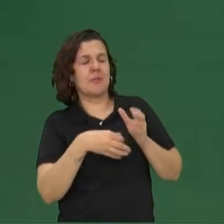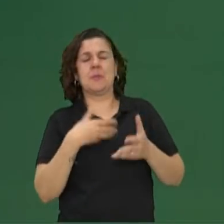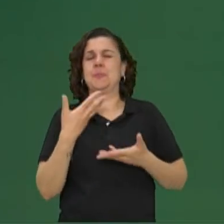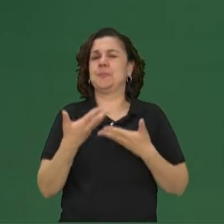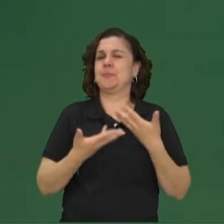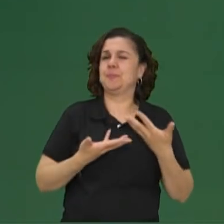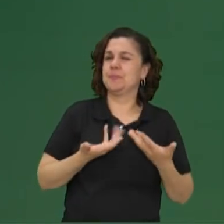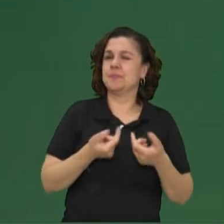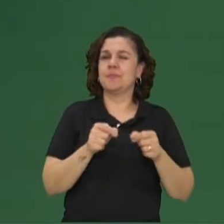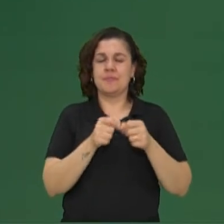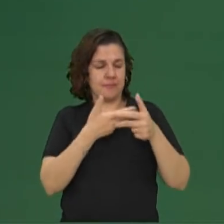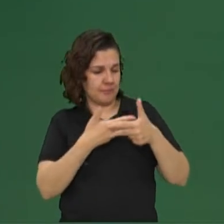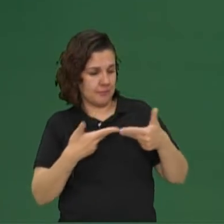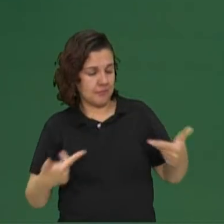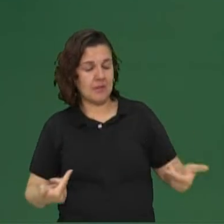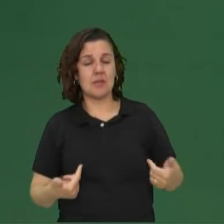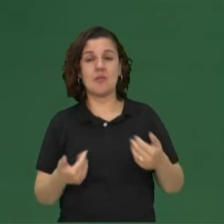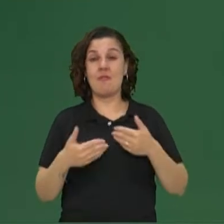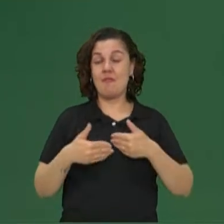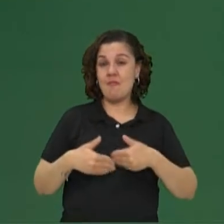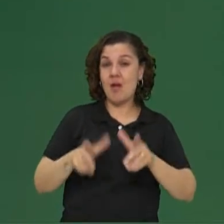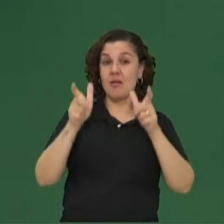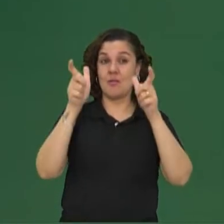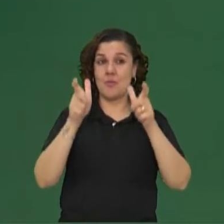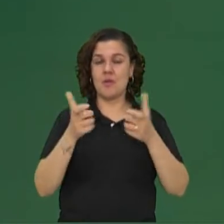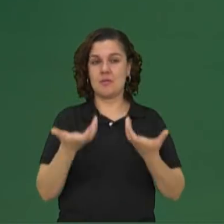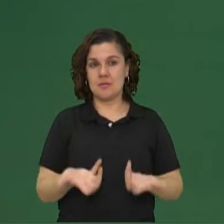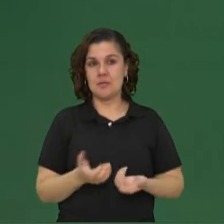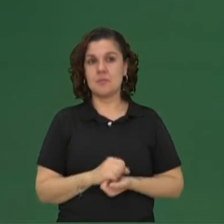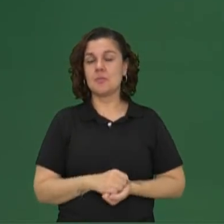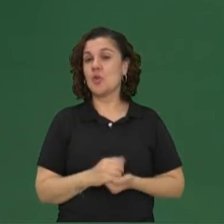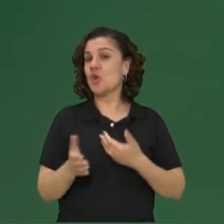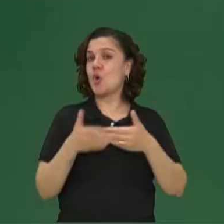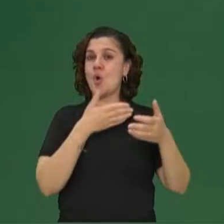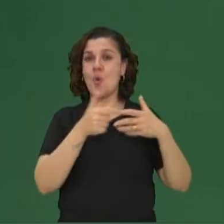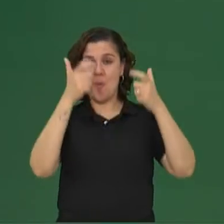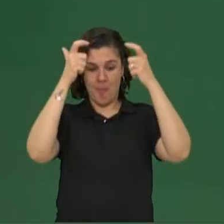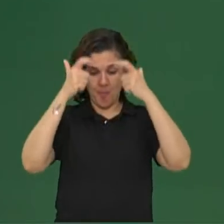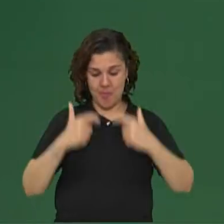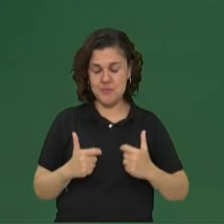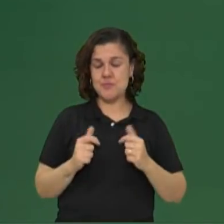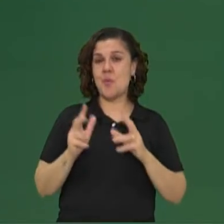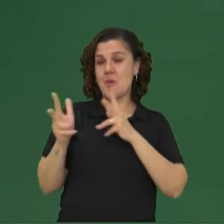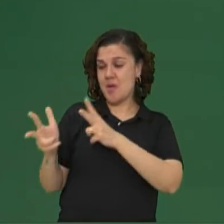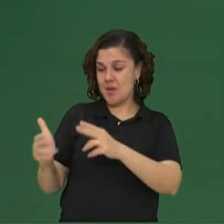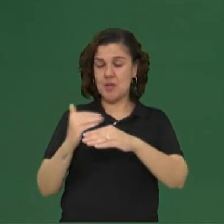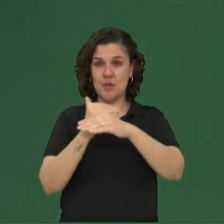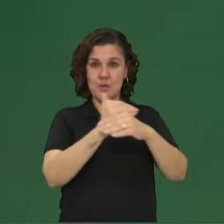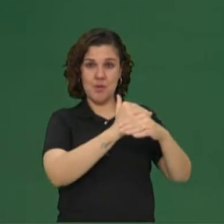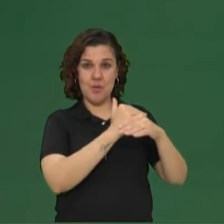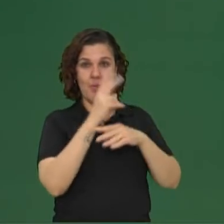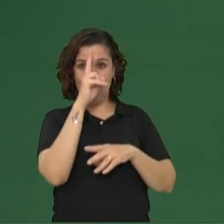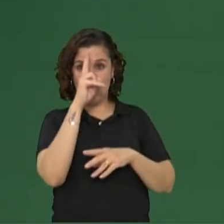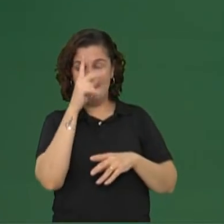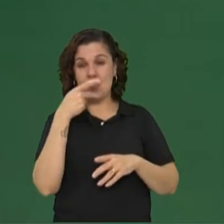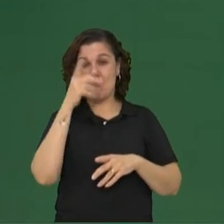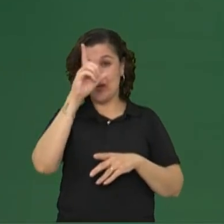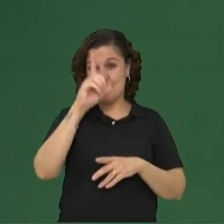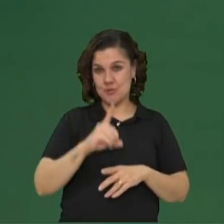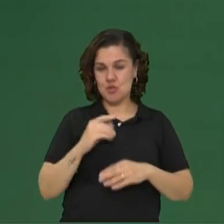para fazer as coisas, para ir aonde quiser, né? Direito de todos serem iguais. Lembra quando eu comentei com vocês sobre o